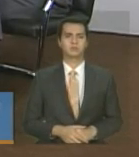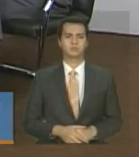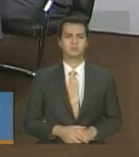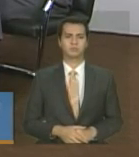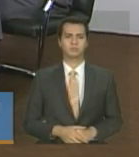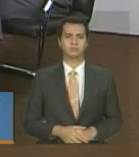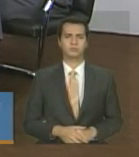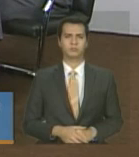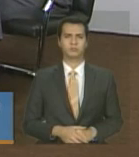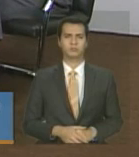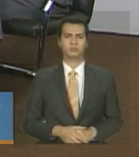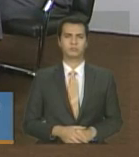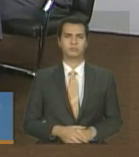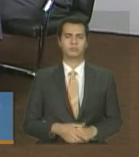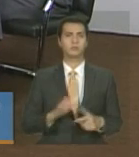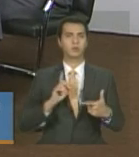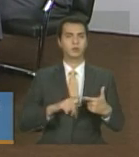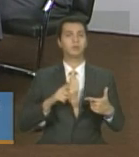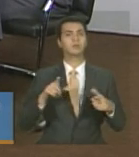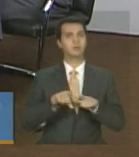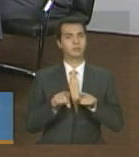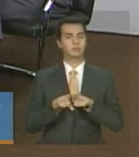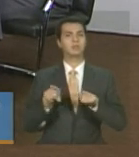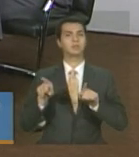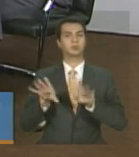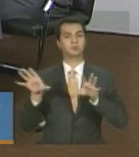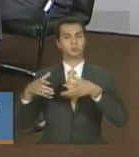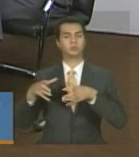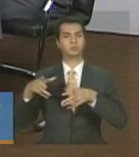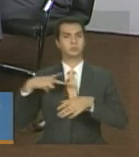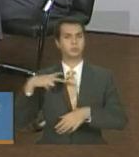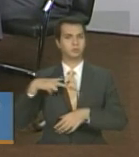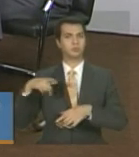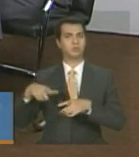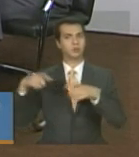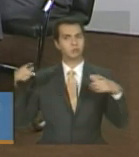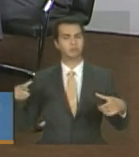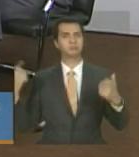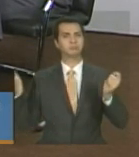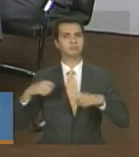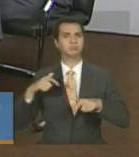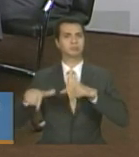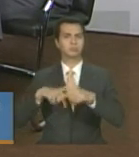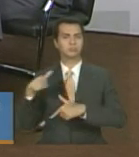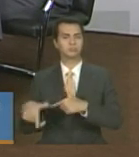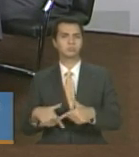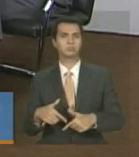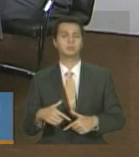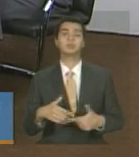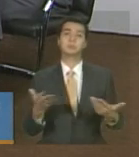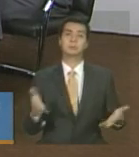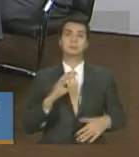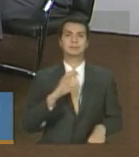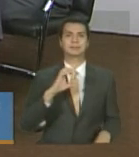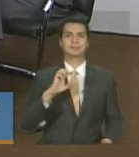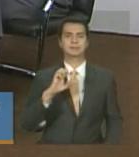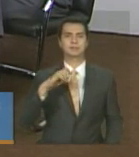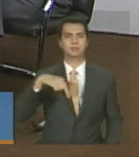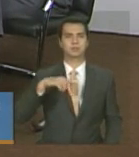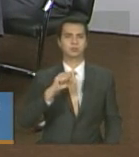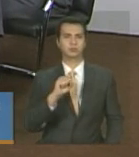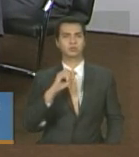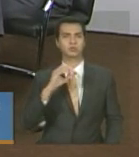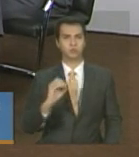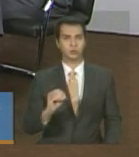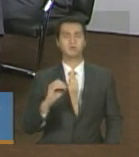pública socioassistencial, da rede privada. Enfim, o censo tem sido um importante instrumento, um importante processo